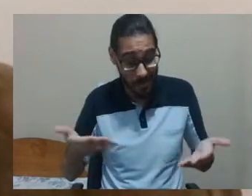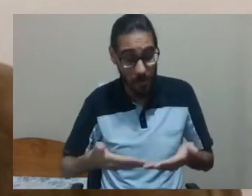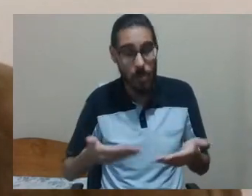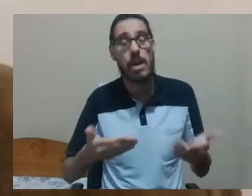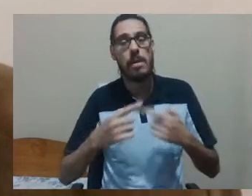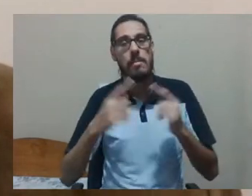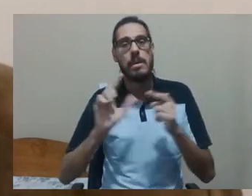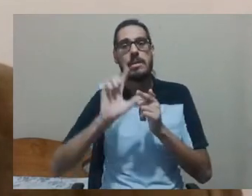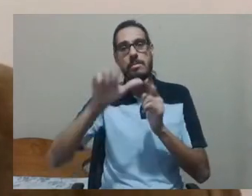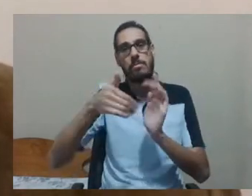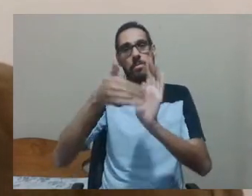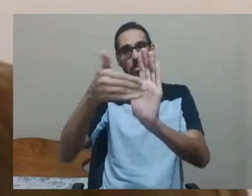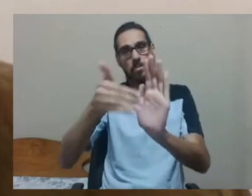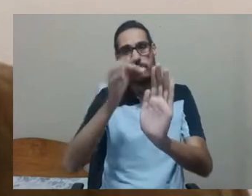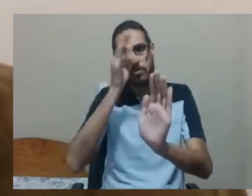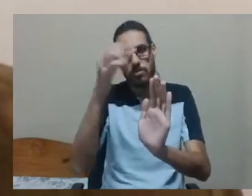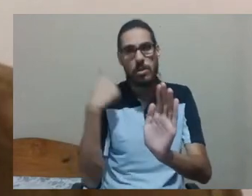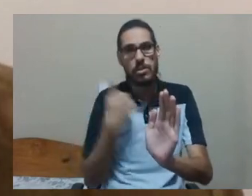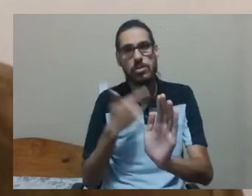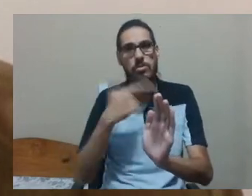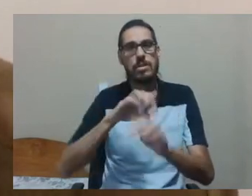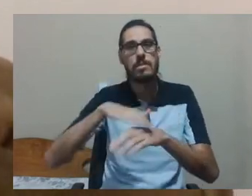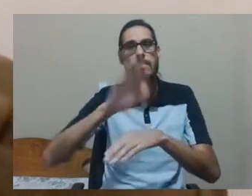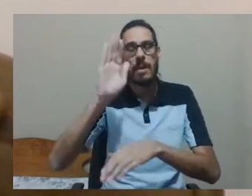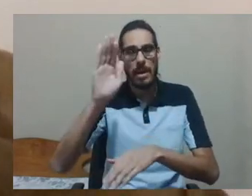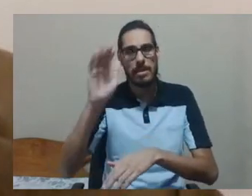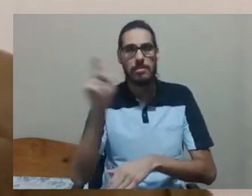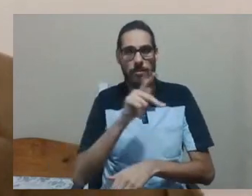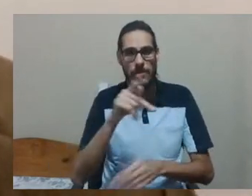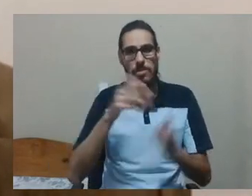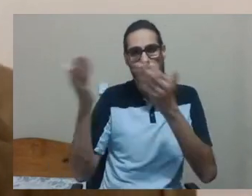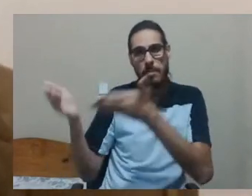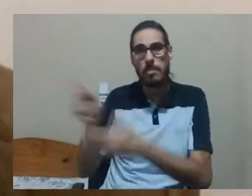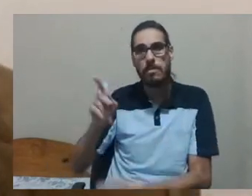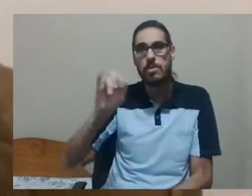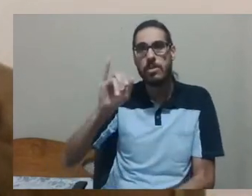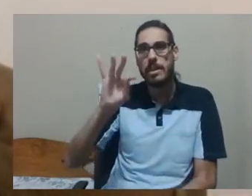mais servidores. Passo para o professor Itamar complementar a resposta.